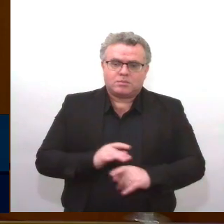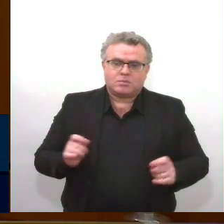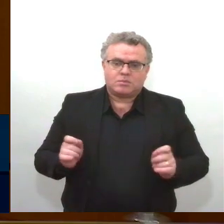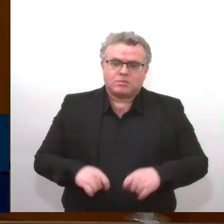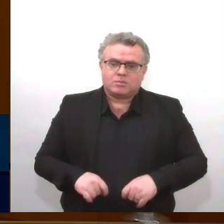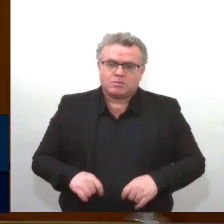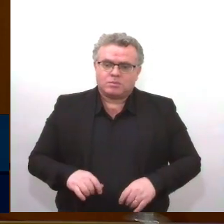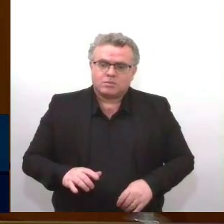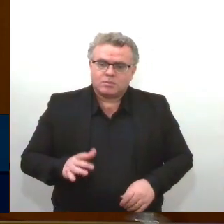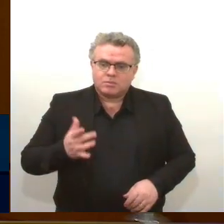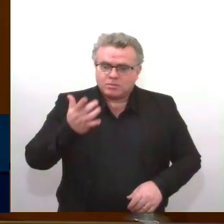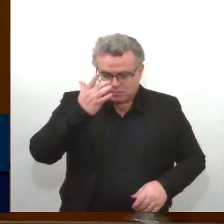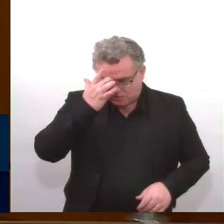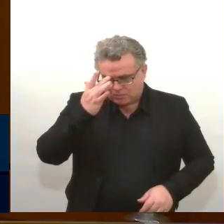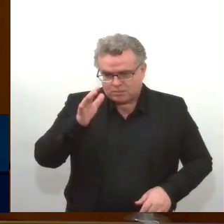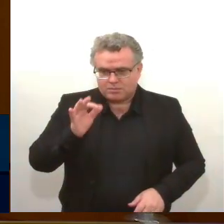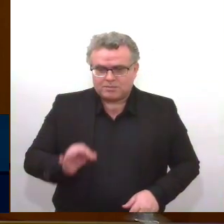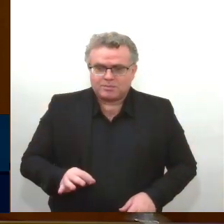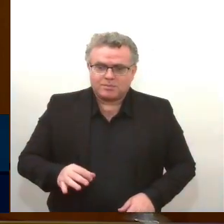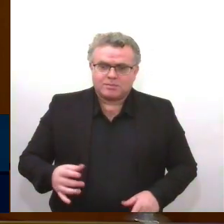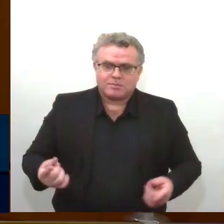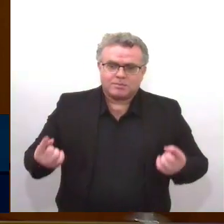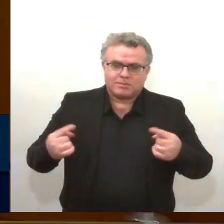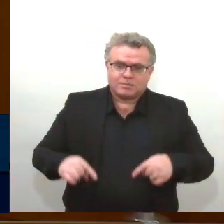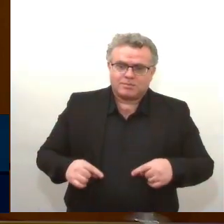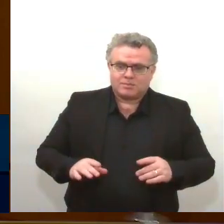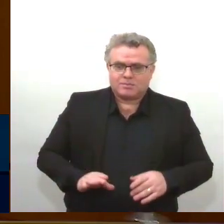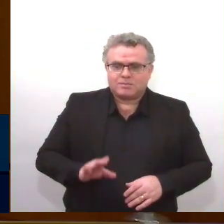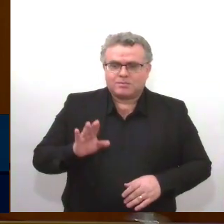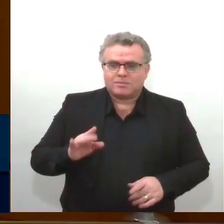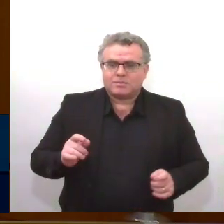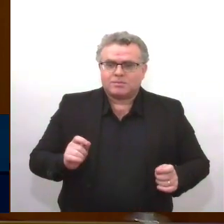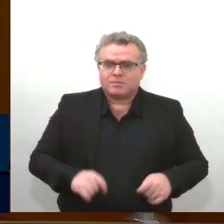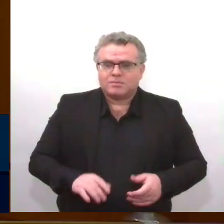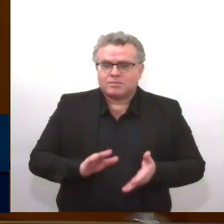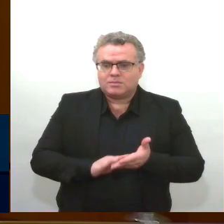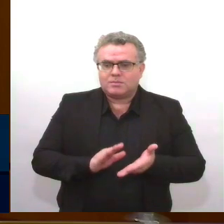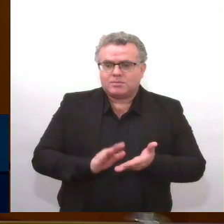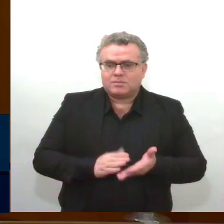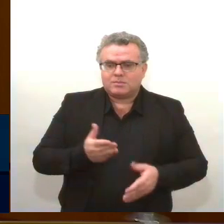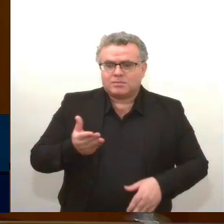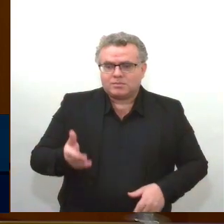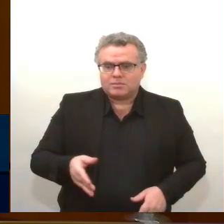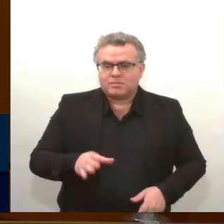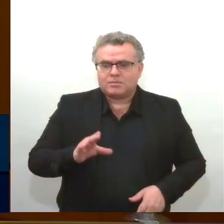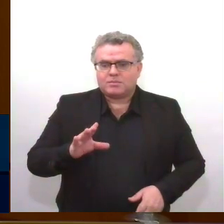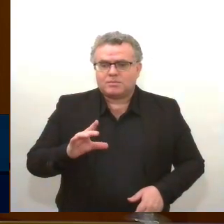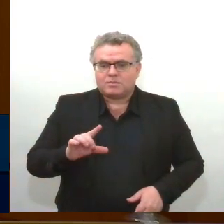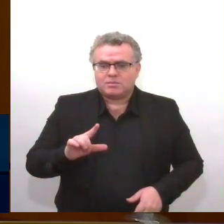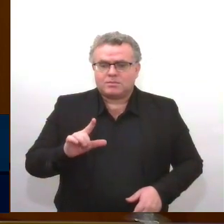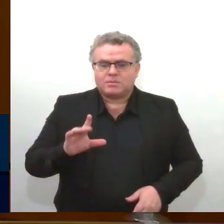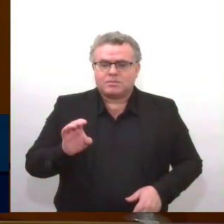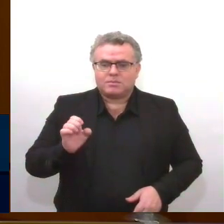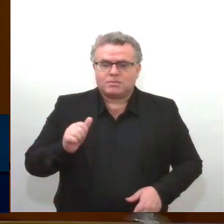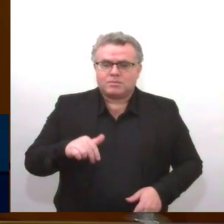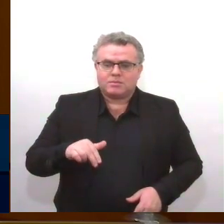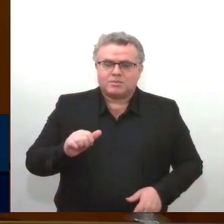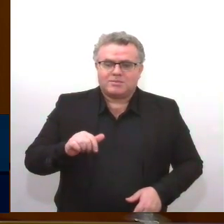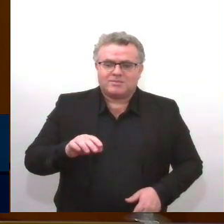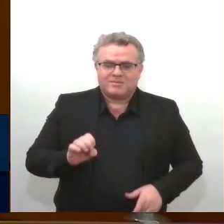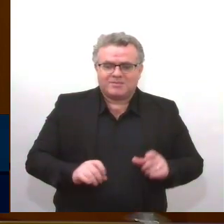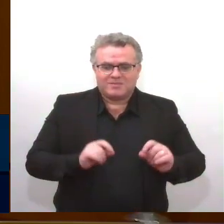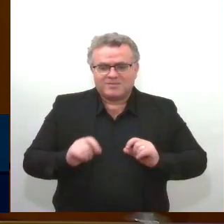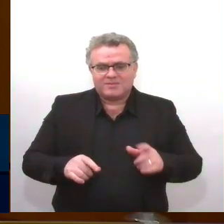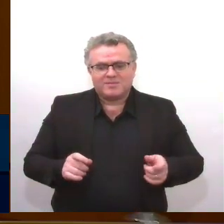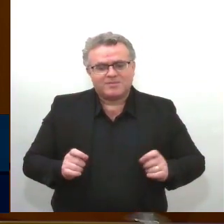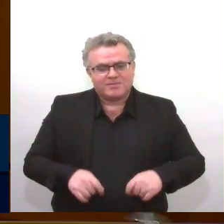adversário Então parabéns também a Clean Que ela possa cumprir com a sua missão parabenizar o prefeito reeleito de